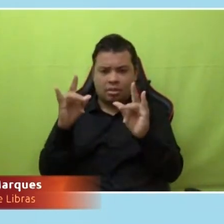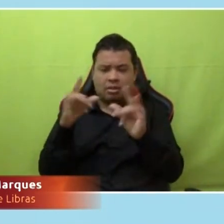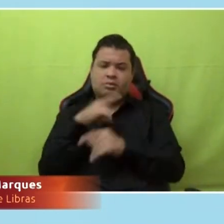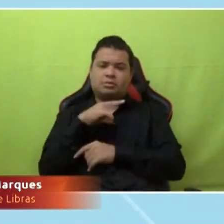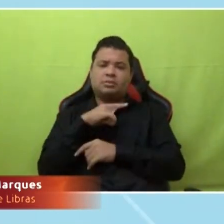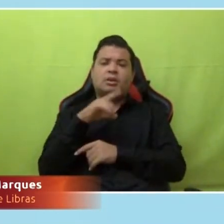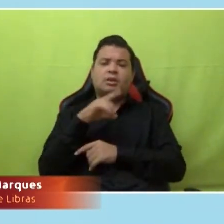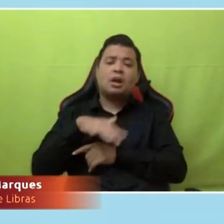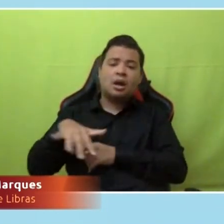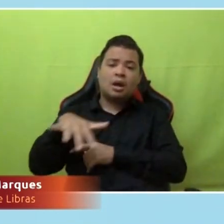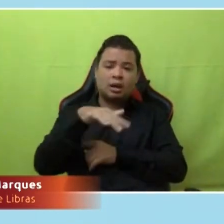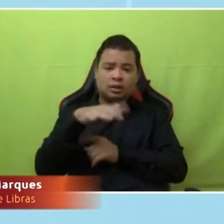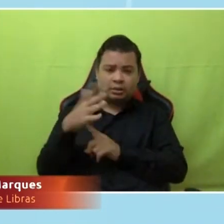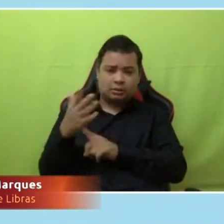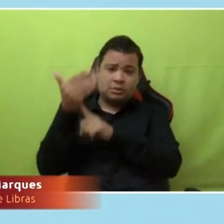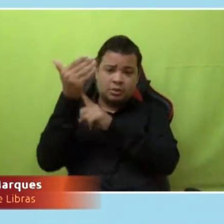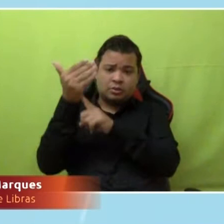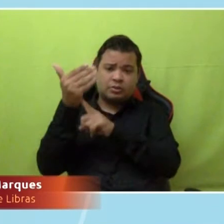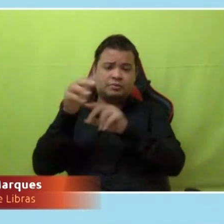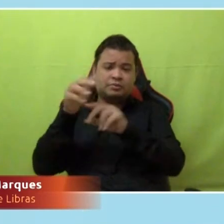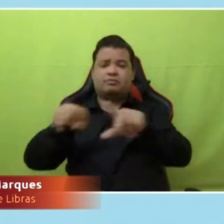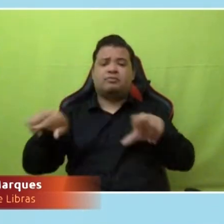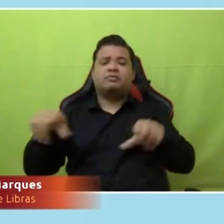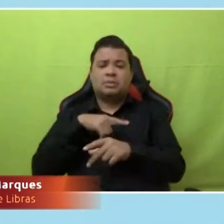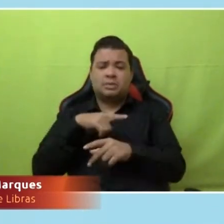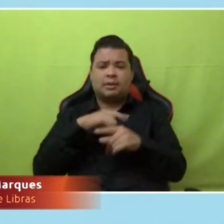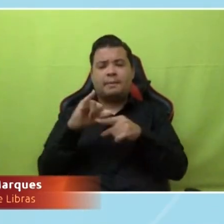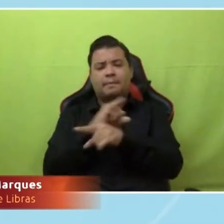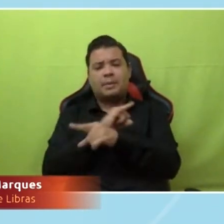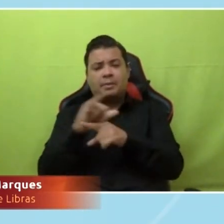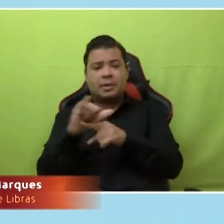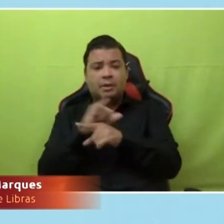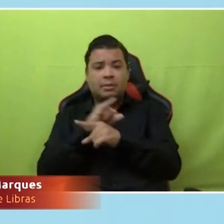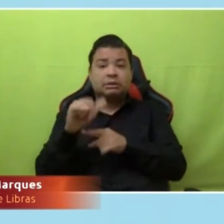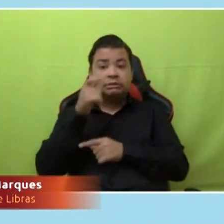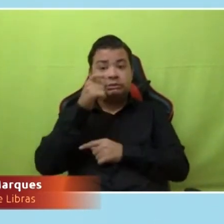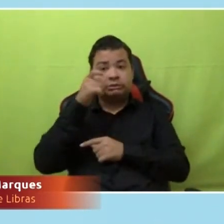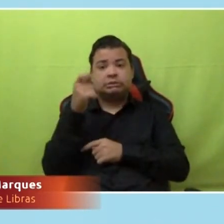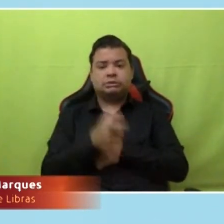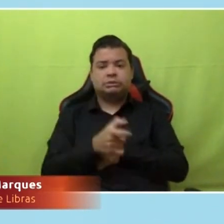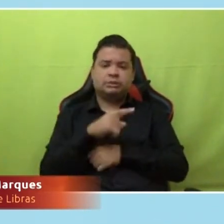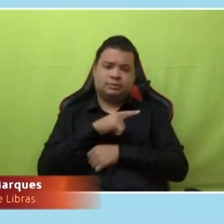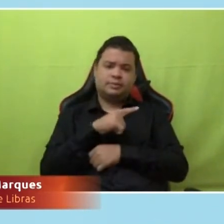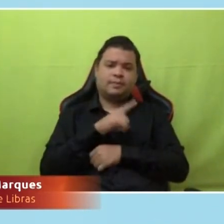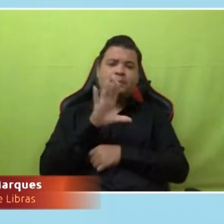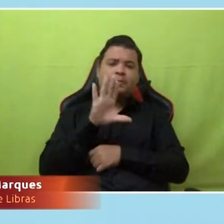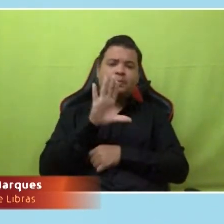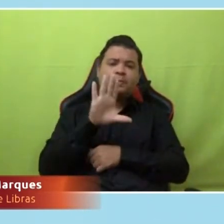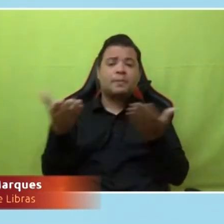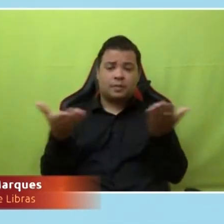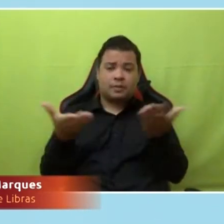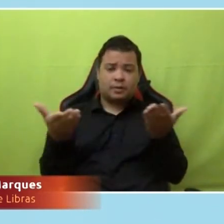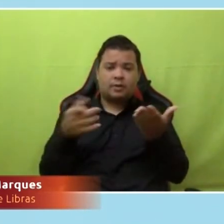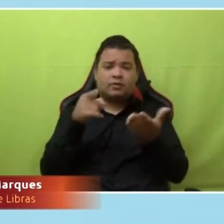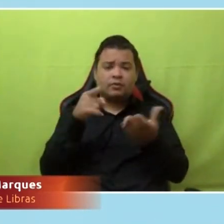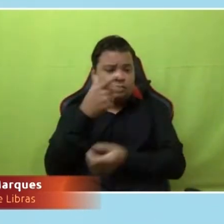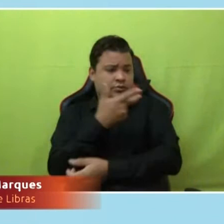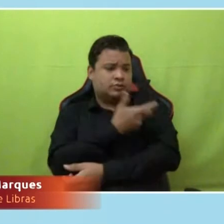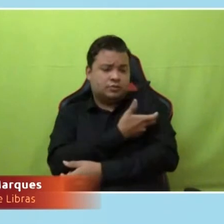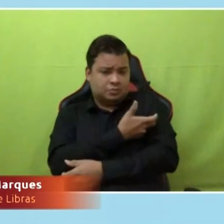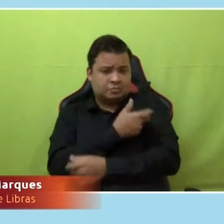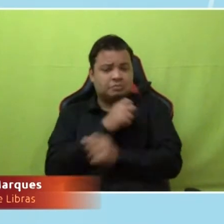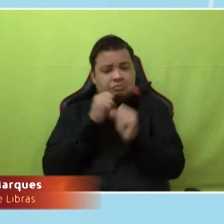com muitas estratégias bastante interessantes. Mas hoje, você pode se vacinar, precisa